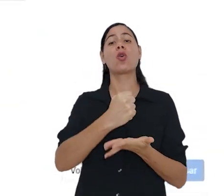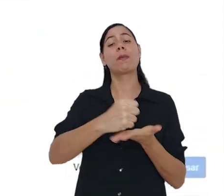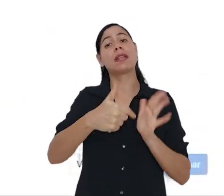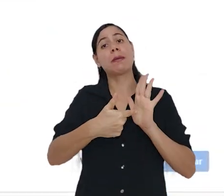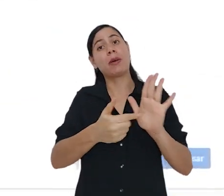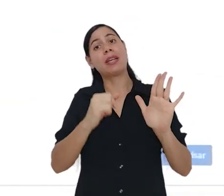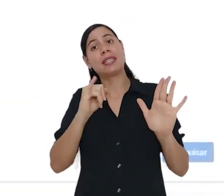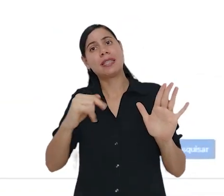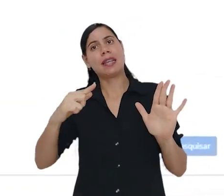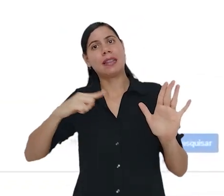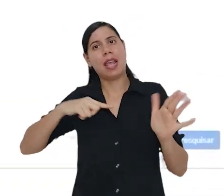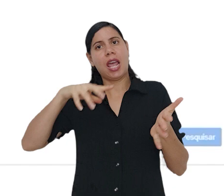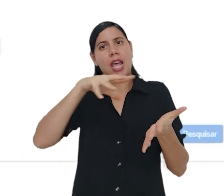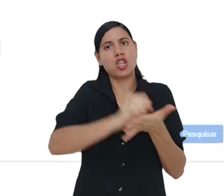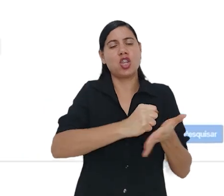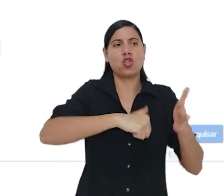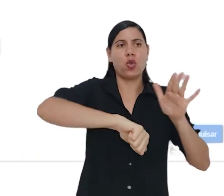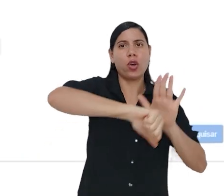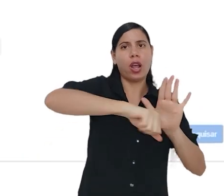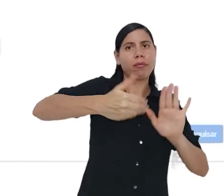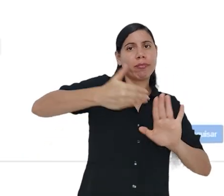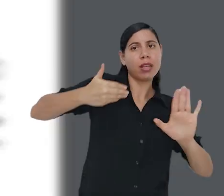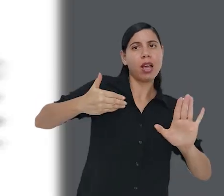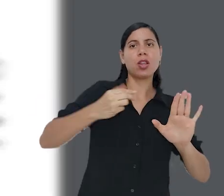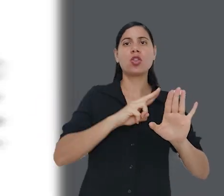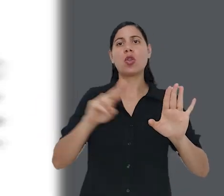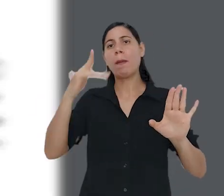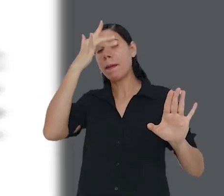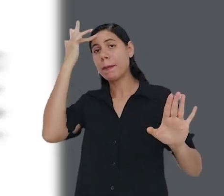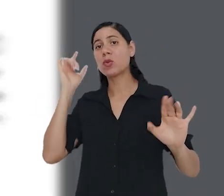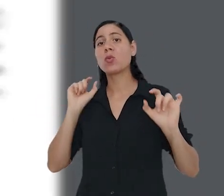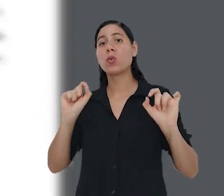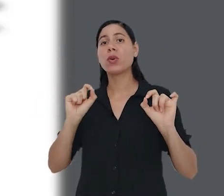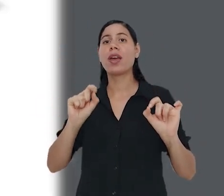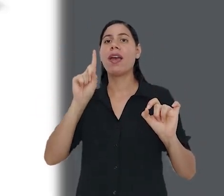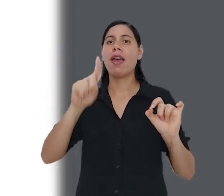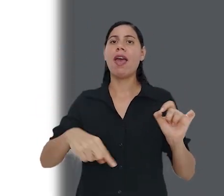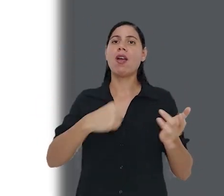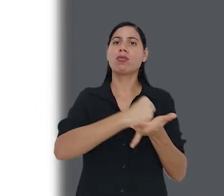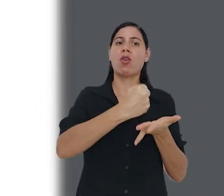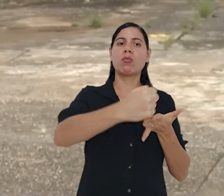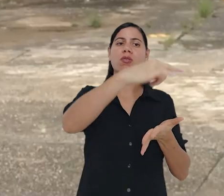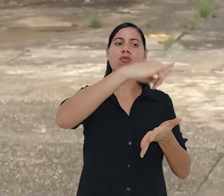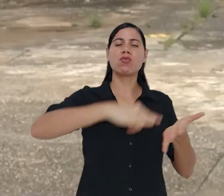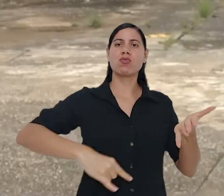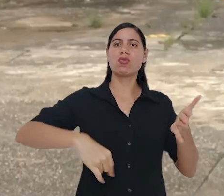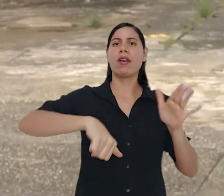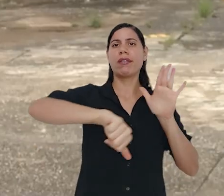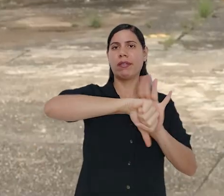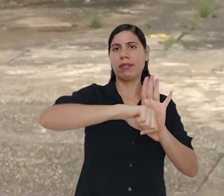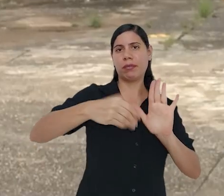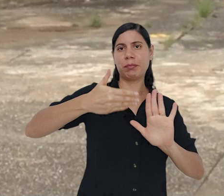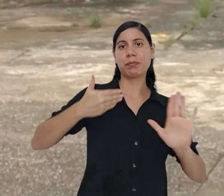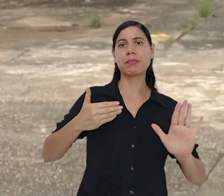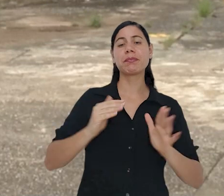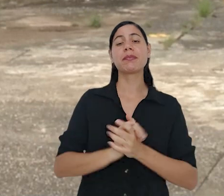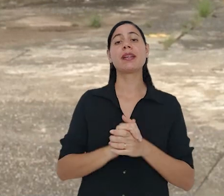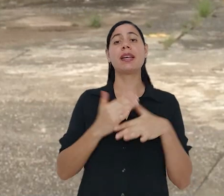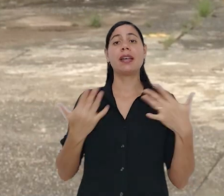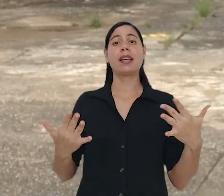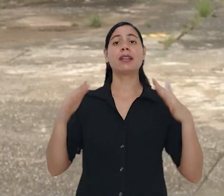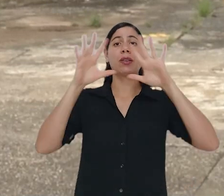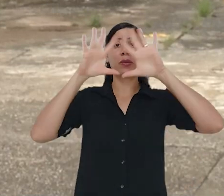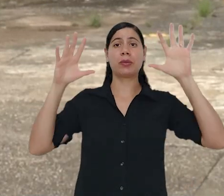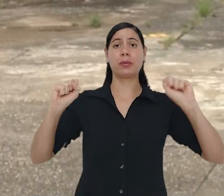se existem registros de crimes em nome de alguém é a certidão de antecedentes criminais. Embora o Tribunal Superior do Trabalho